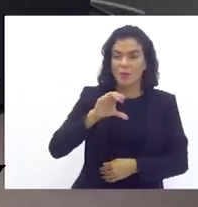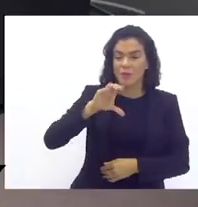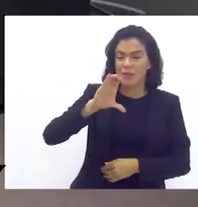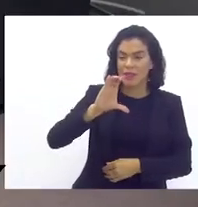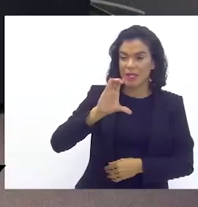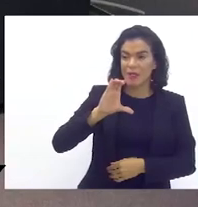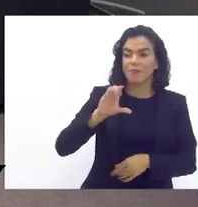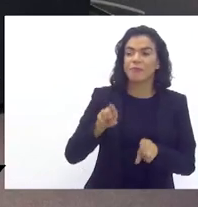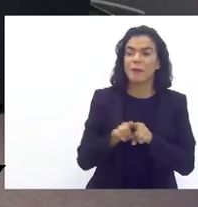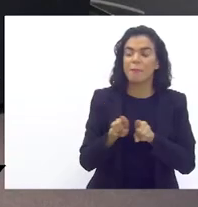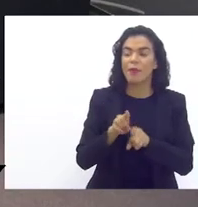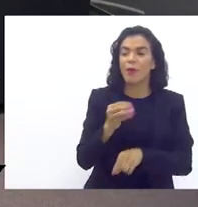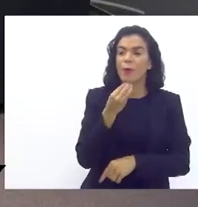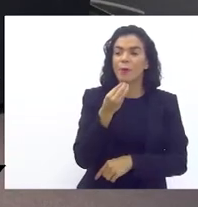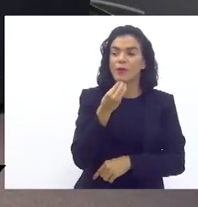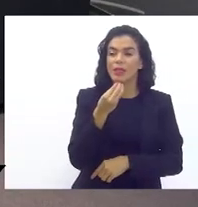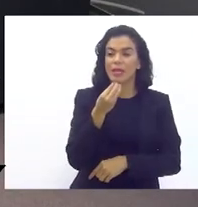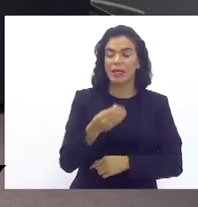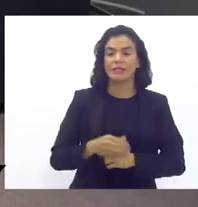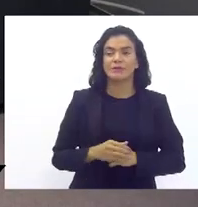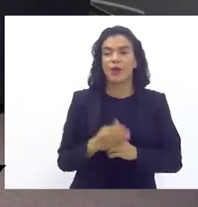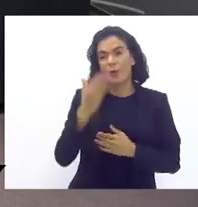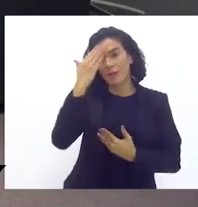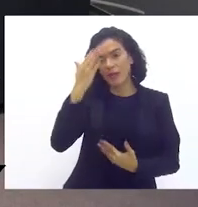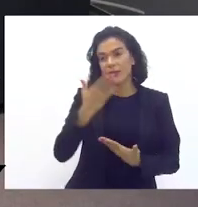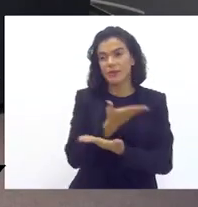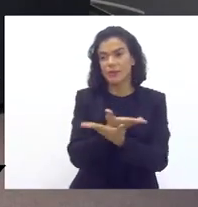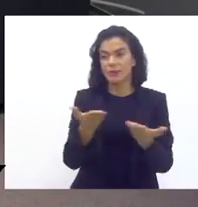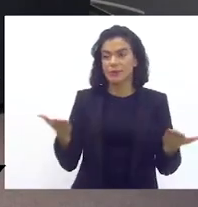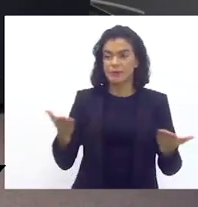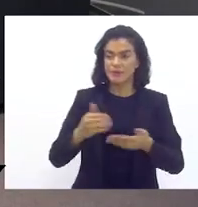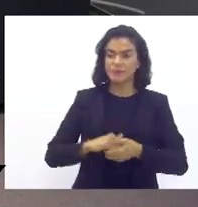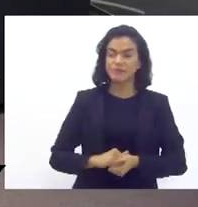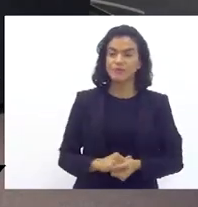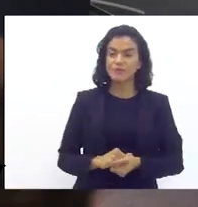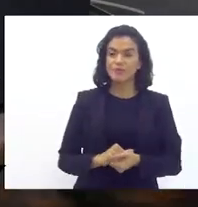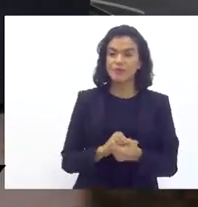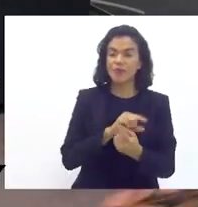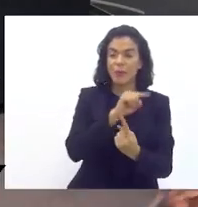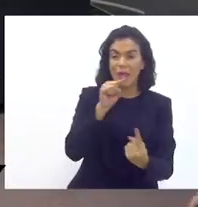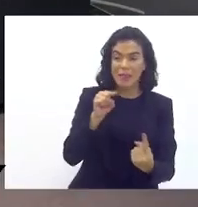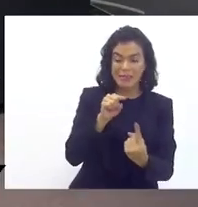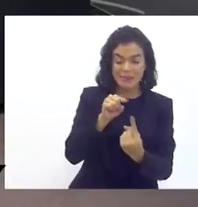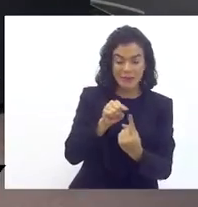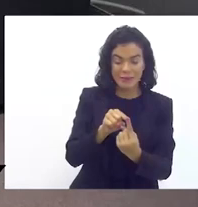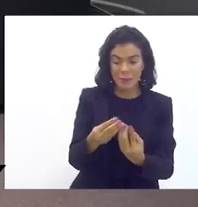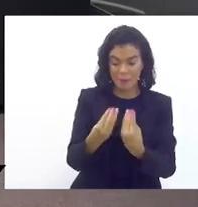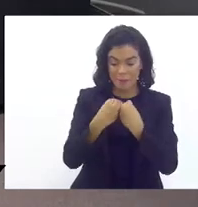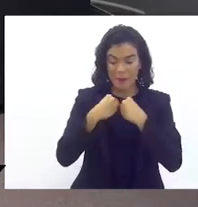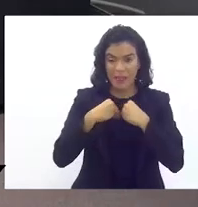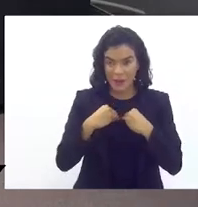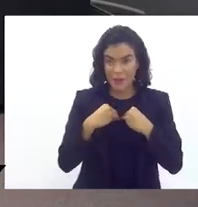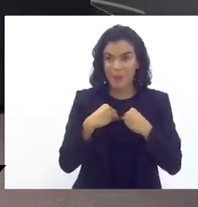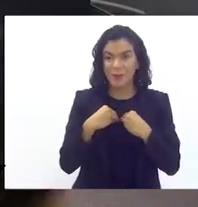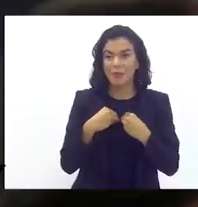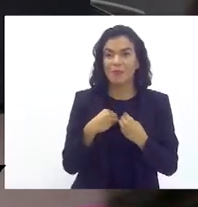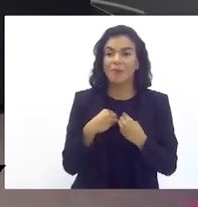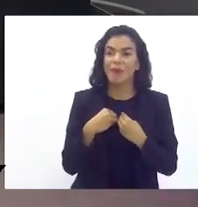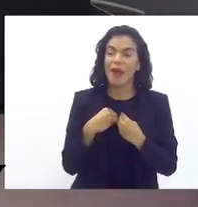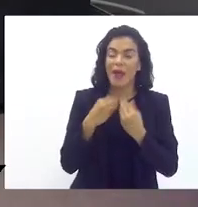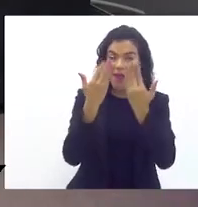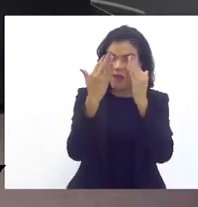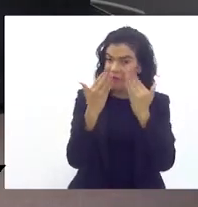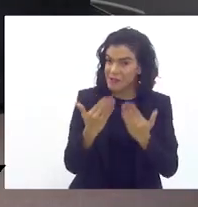está aqui nessa audiência Obrigado a todos os presentes Então essa missão me foi dada inicialmente para analisar o projeto original